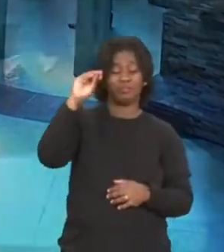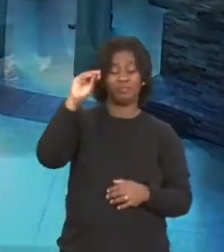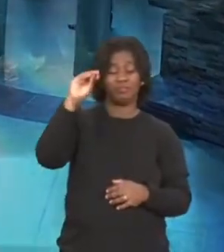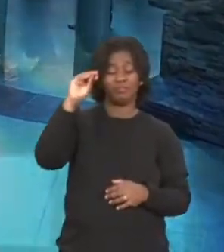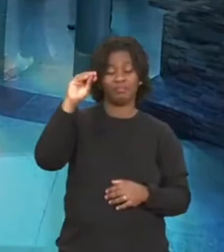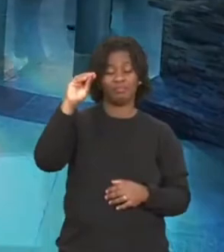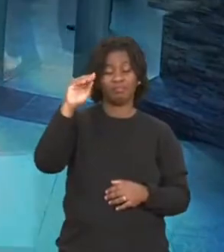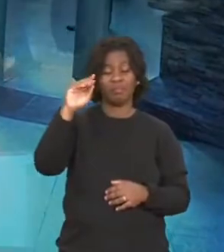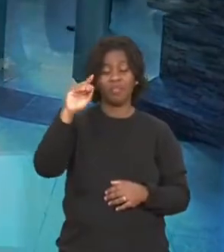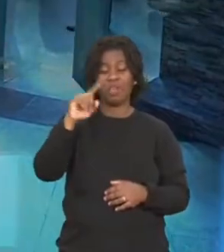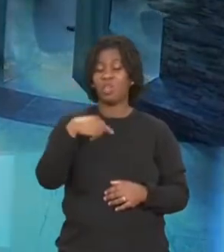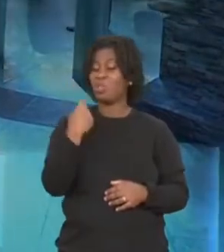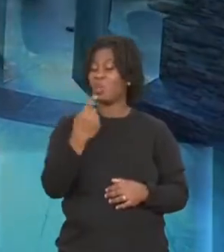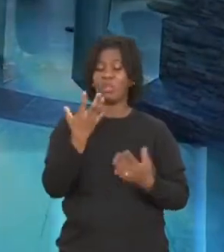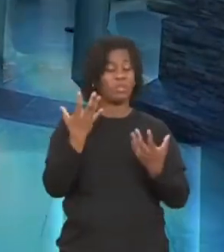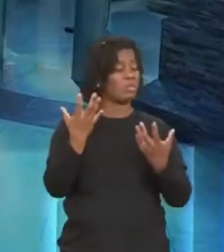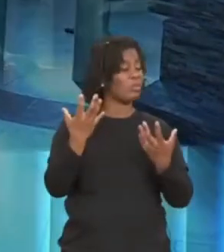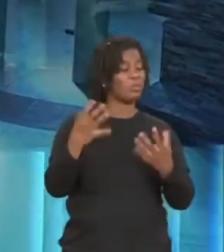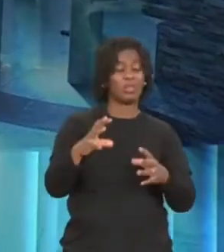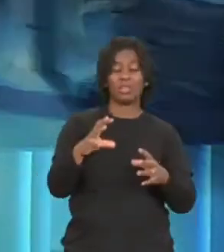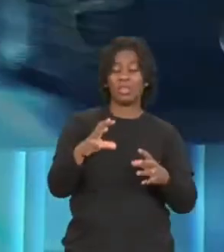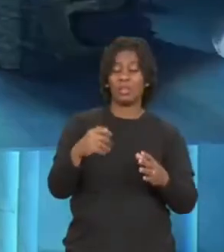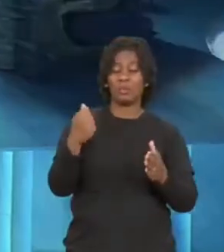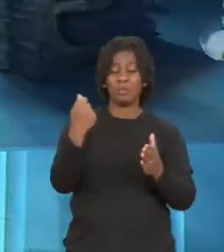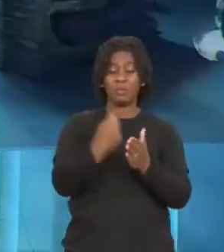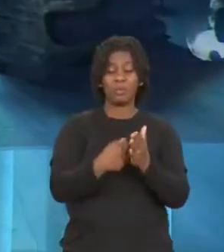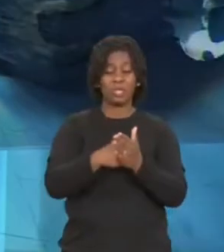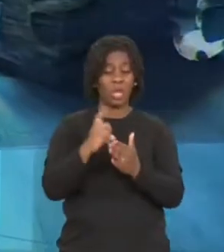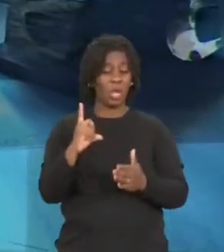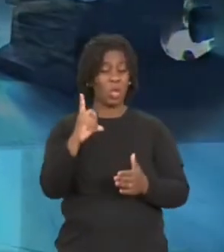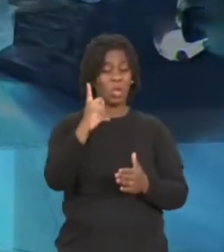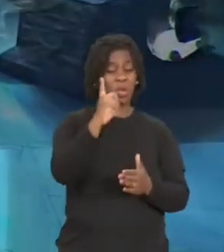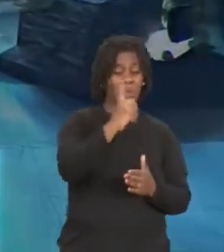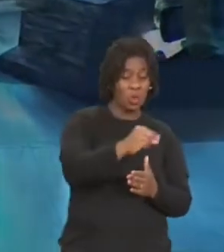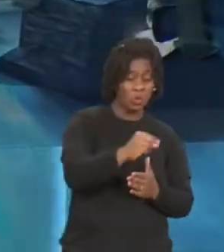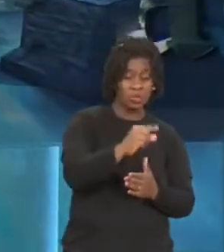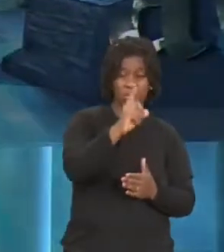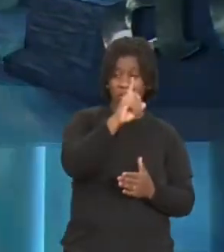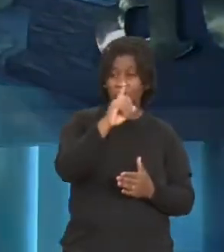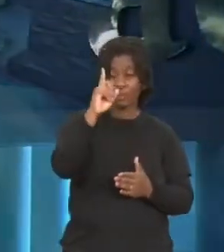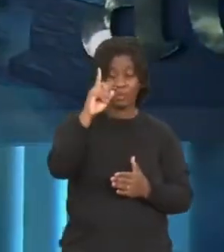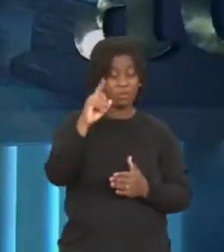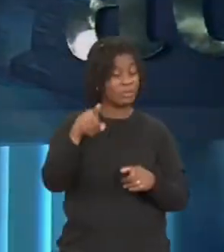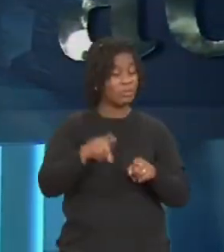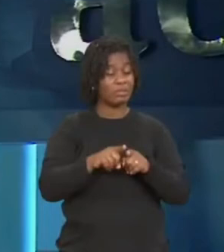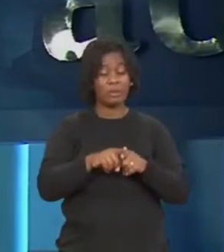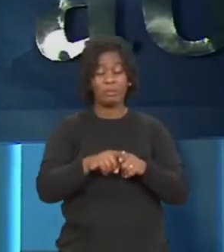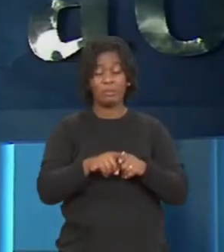Nós não queremos lutar sem o Senhor, nem contra o Senhor.